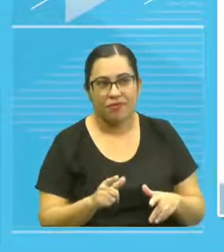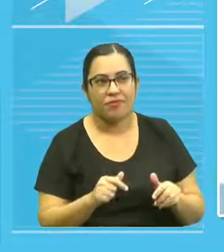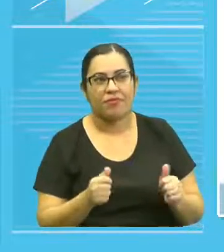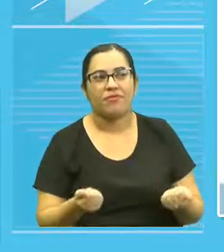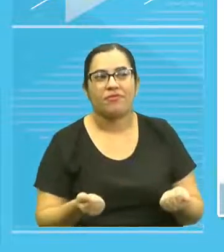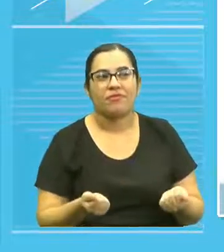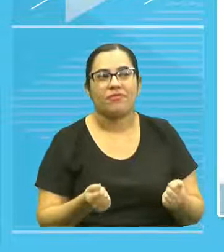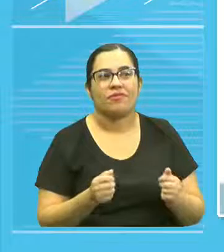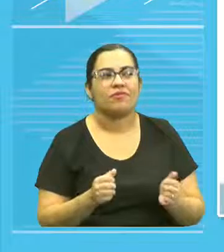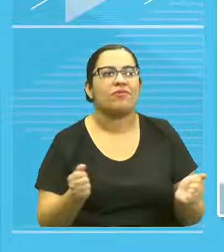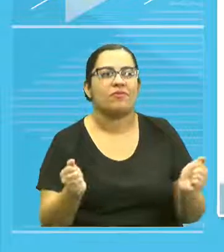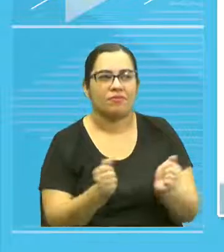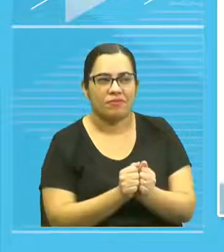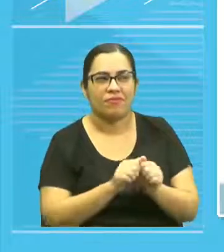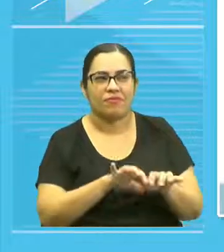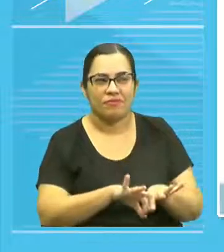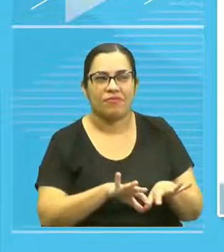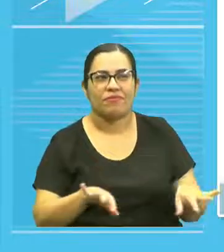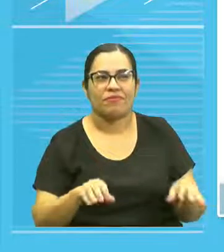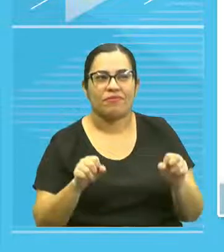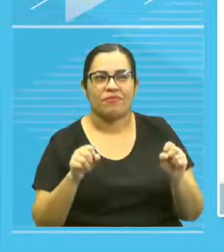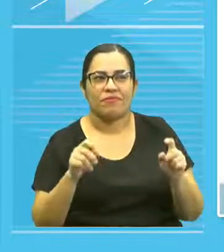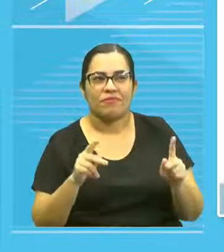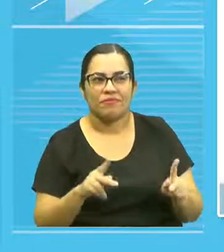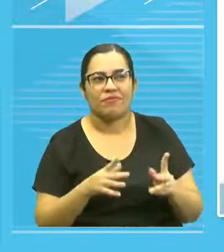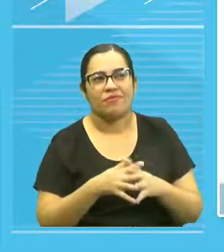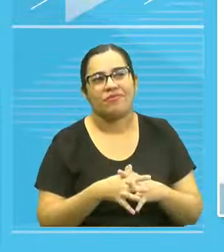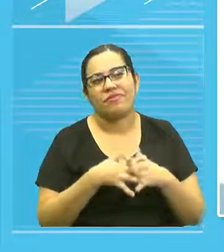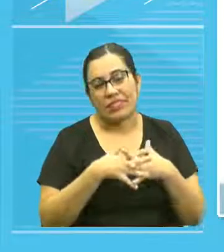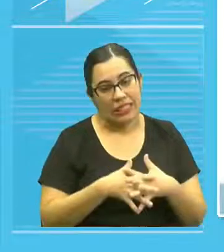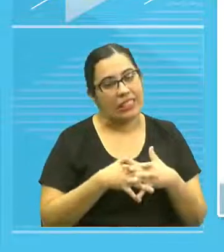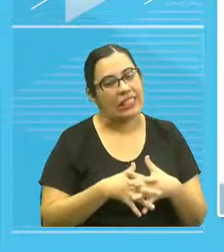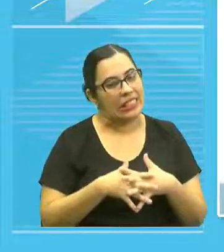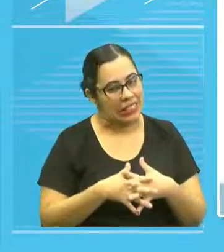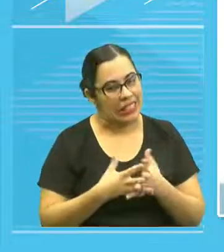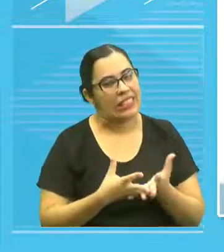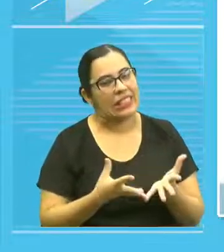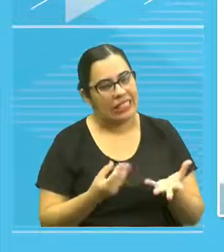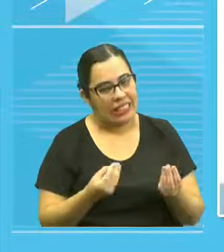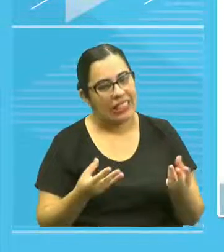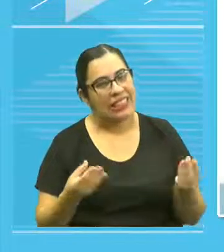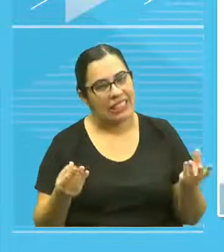junto e acerca separado a confusão é grande meu amigo